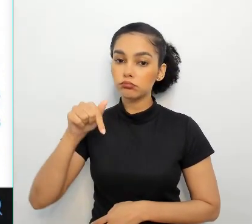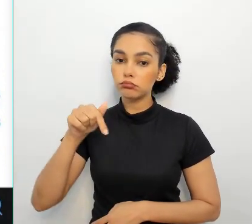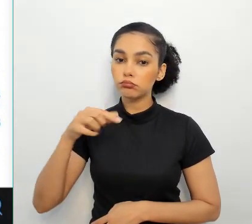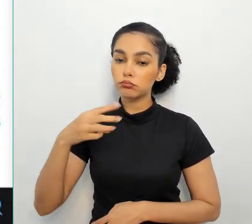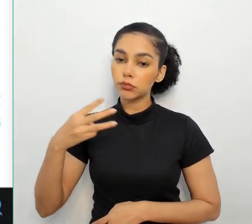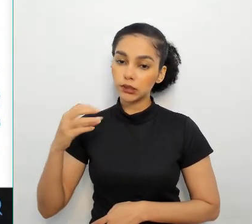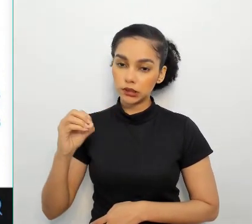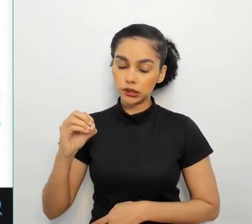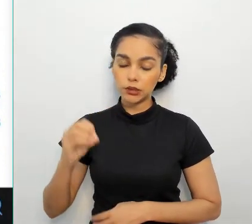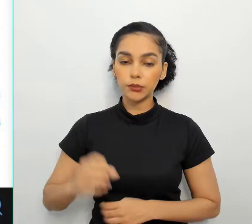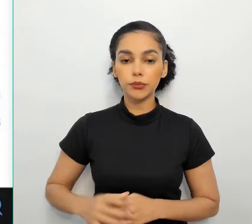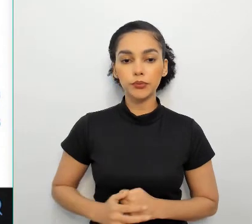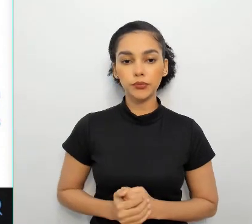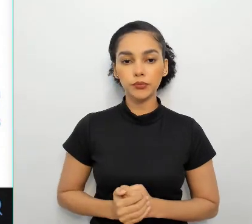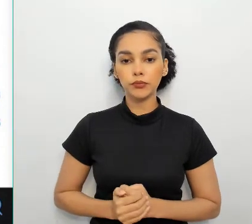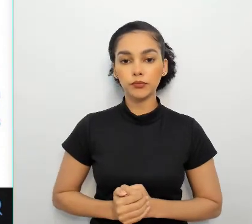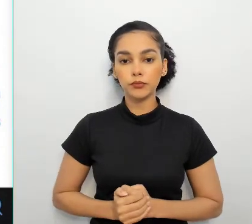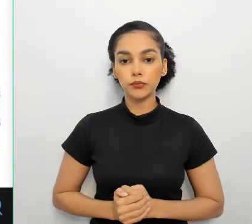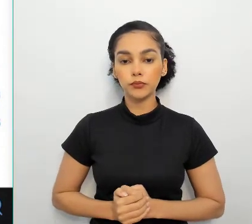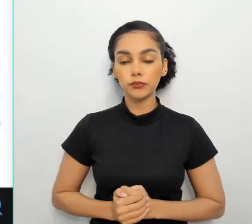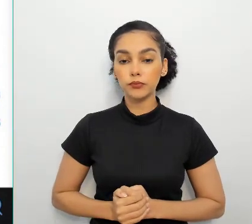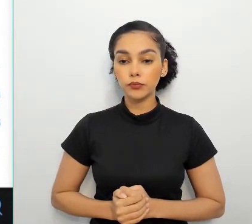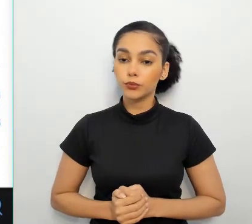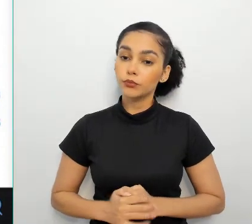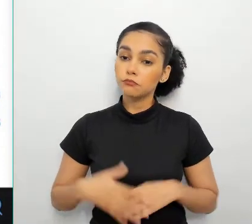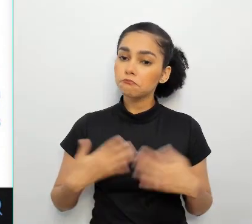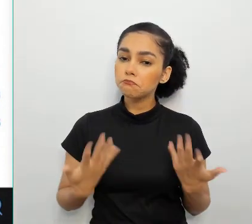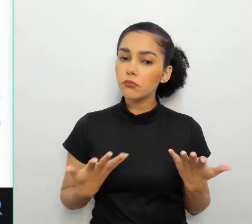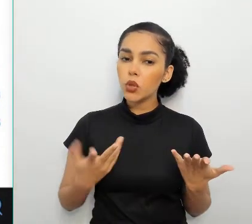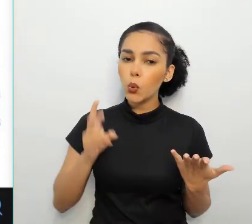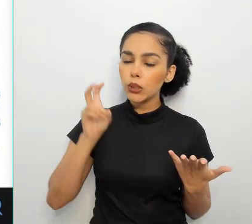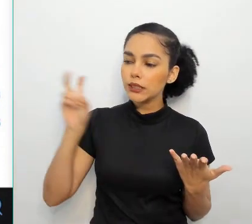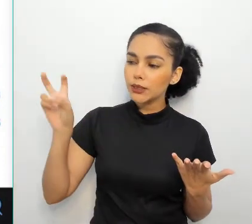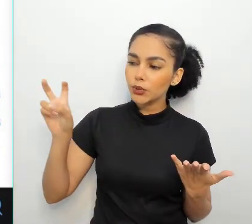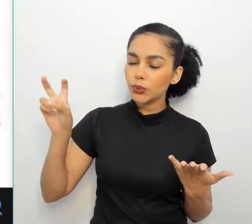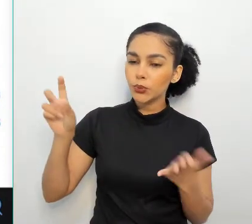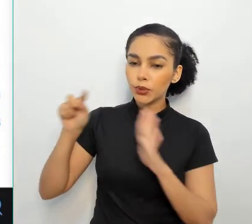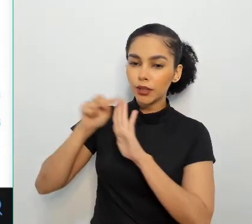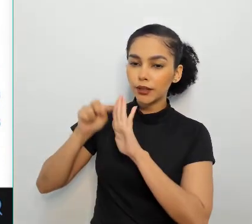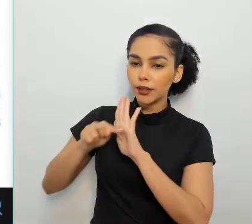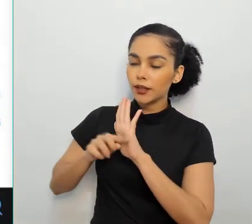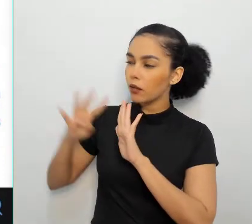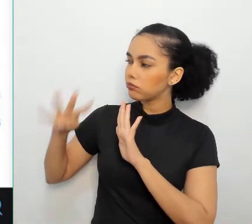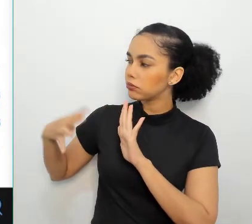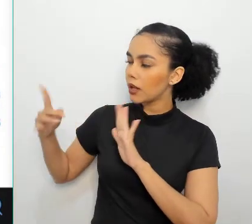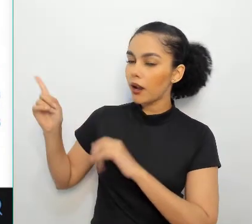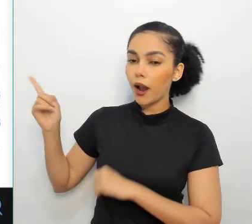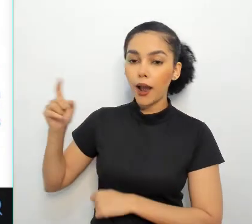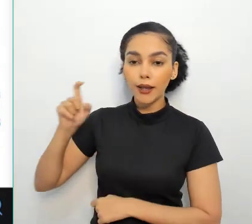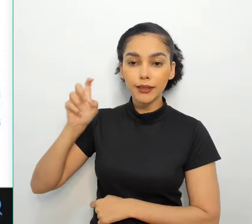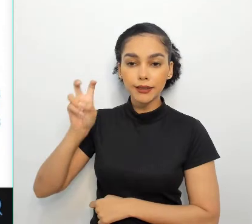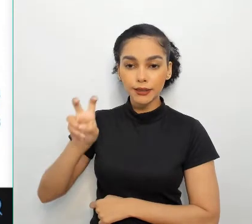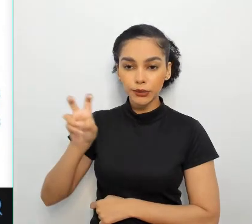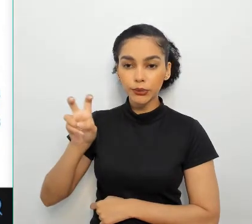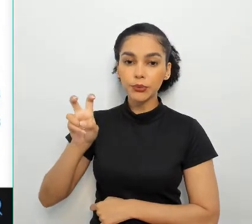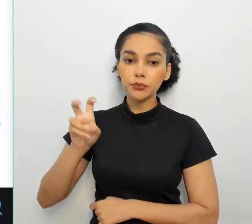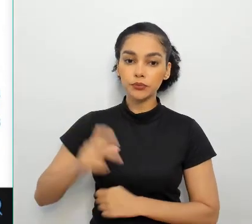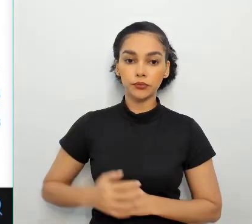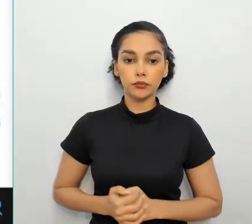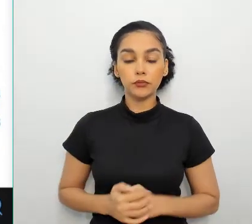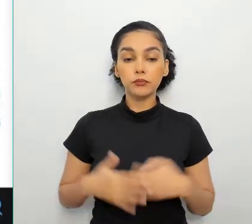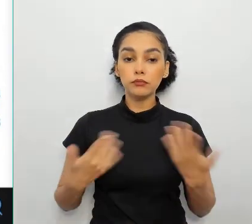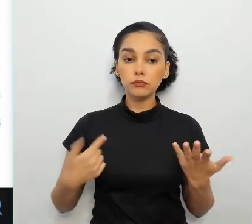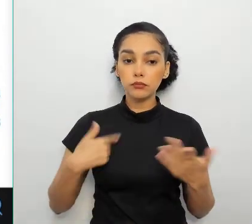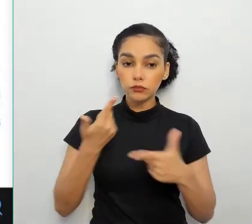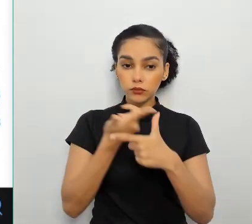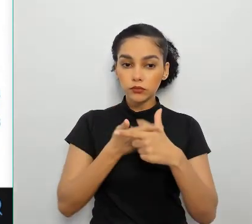5.730, que dá 5.730, né? E o quinto e último, vou fazer aqui do lado, eu divido